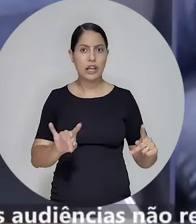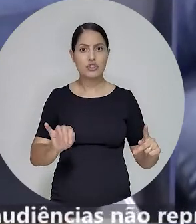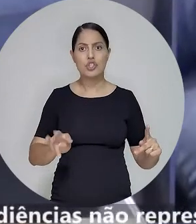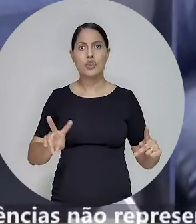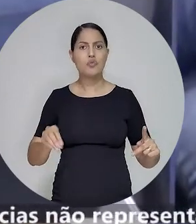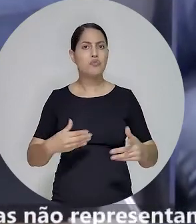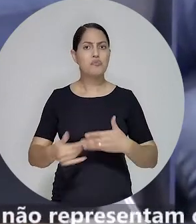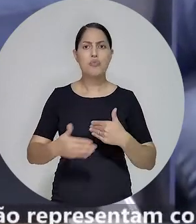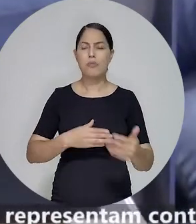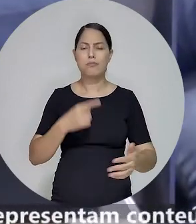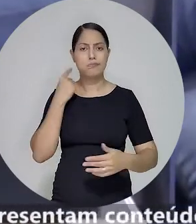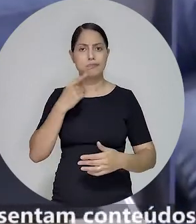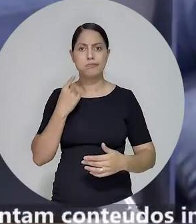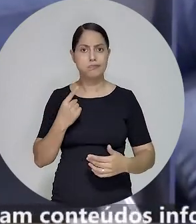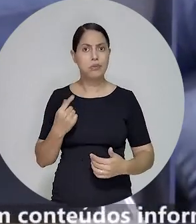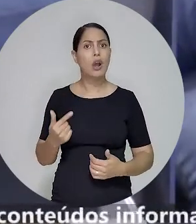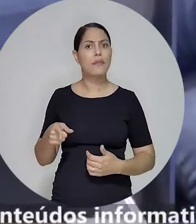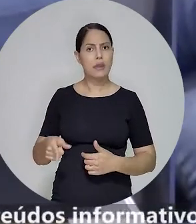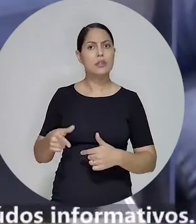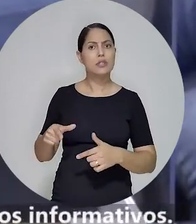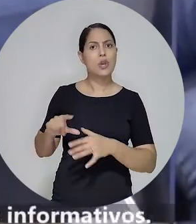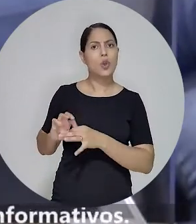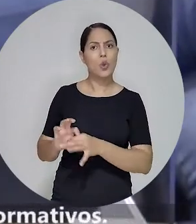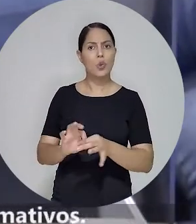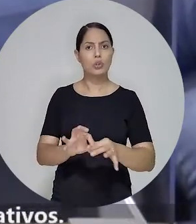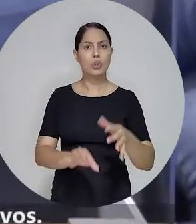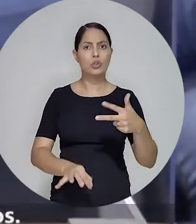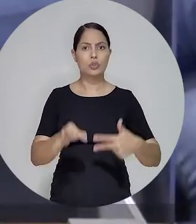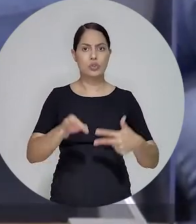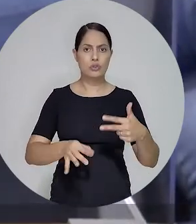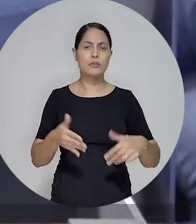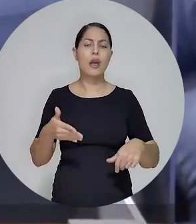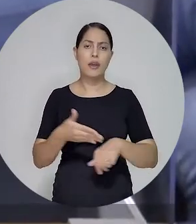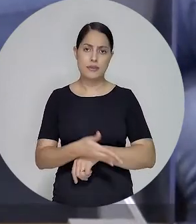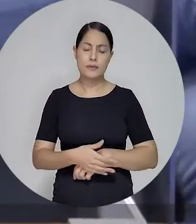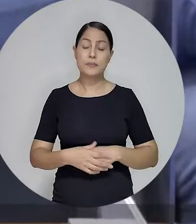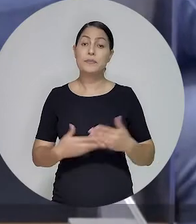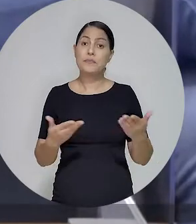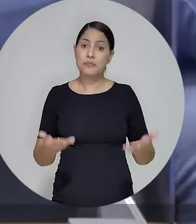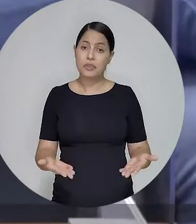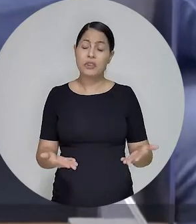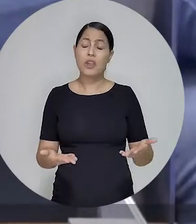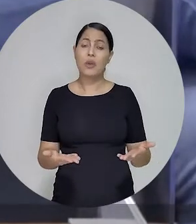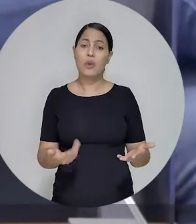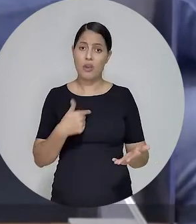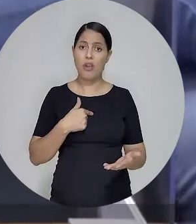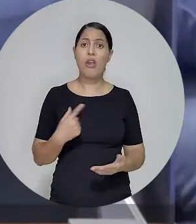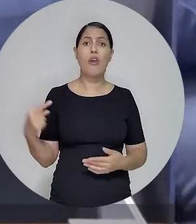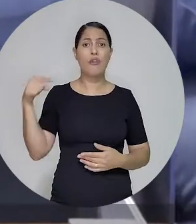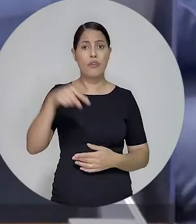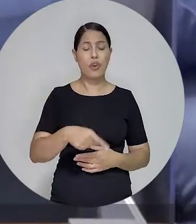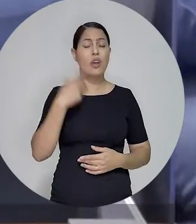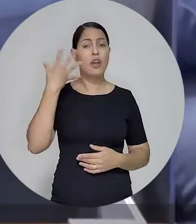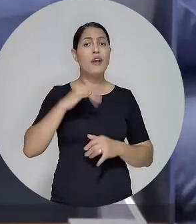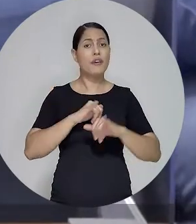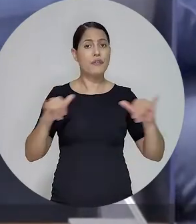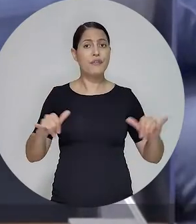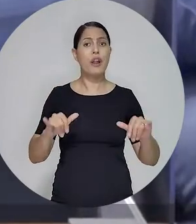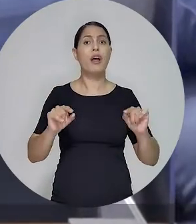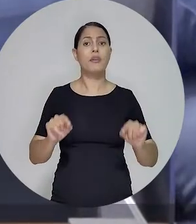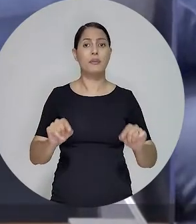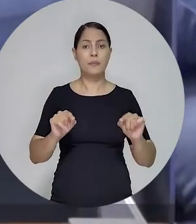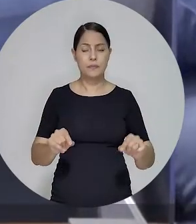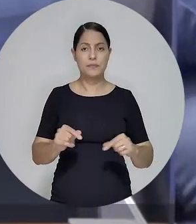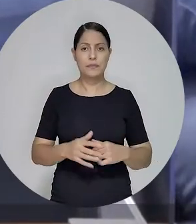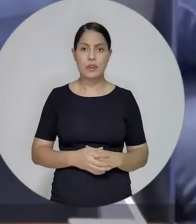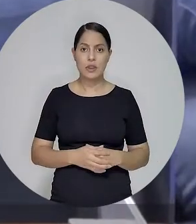de um defensor público, seja de um dativo, seja de qualquer advogado que está apto a atuar no sistema judiciário. E aí eu faço questão